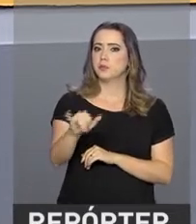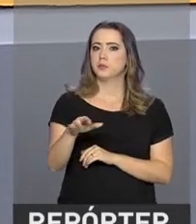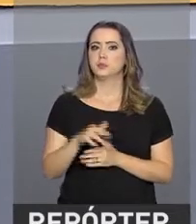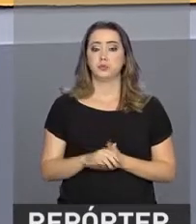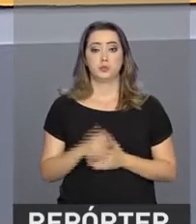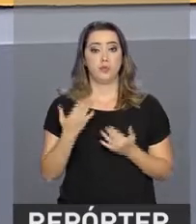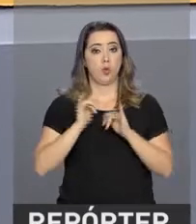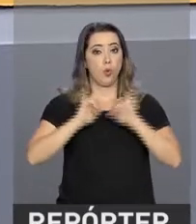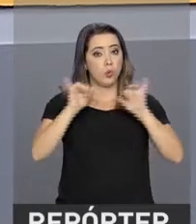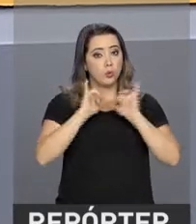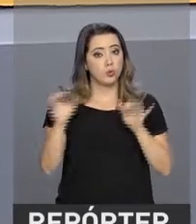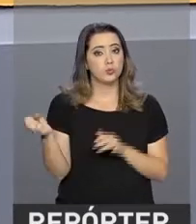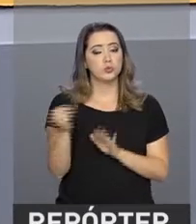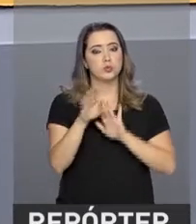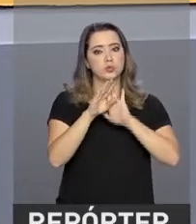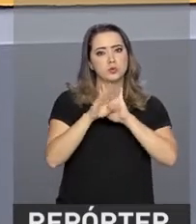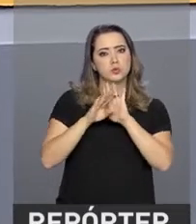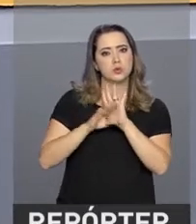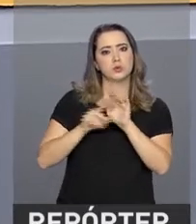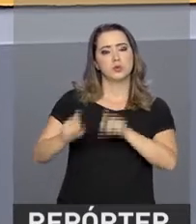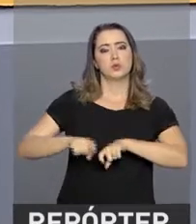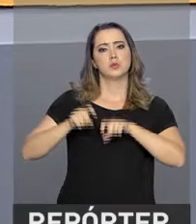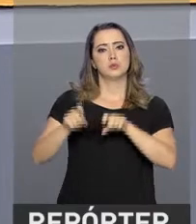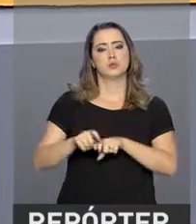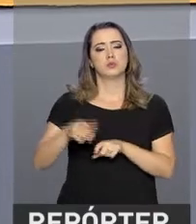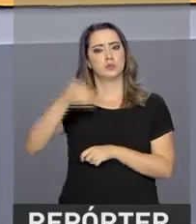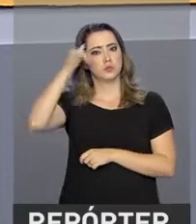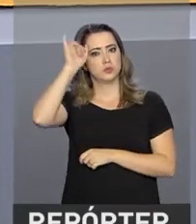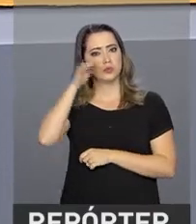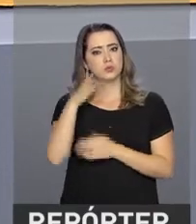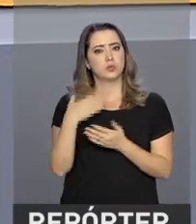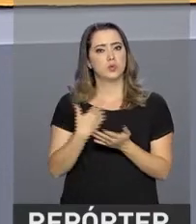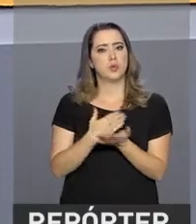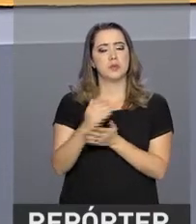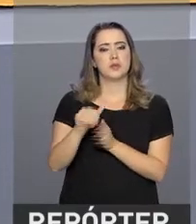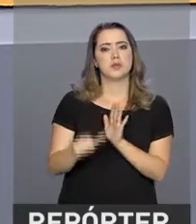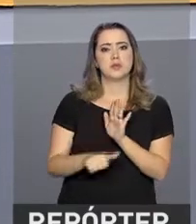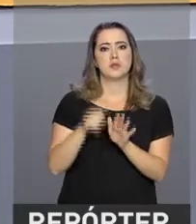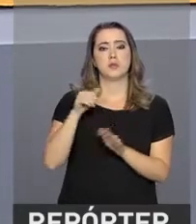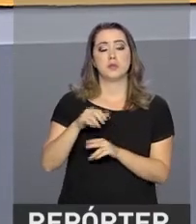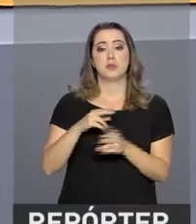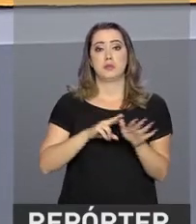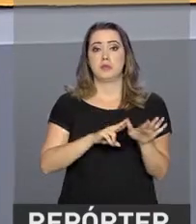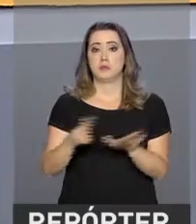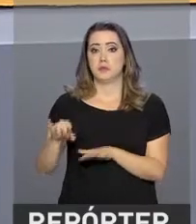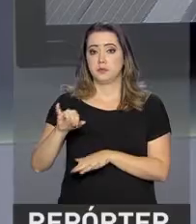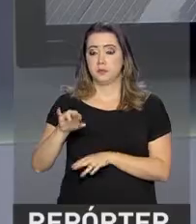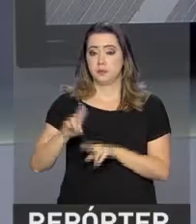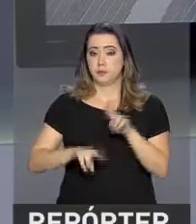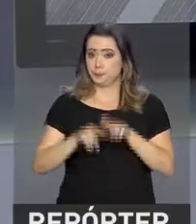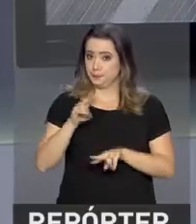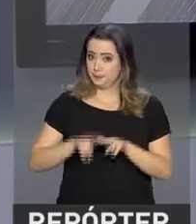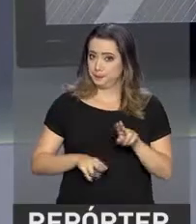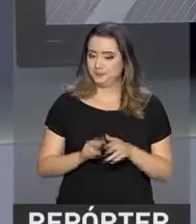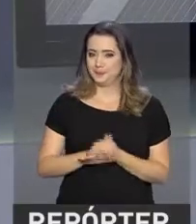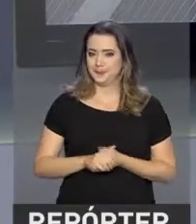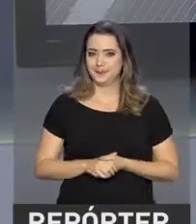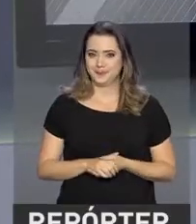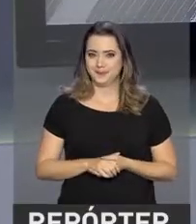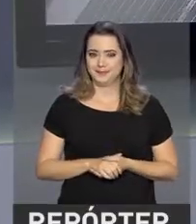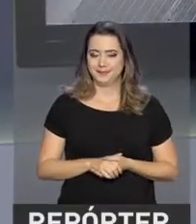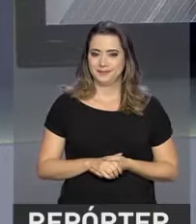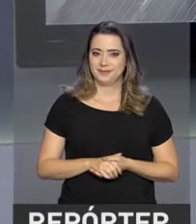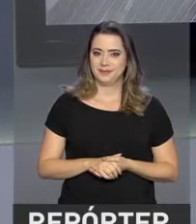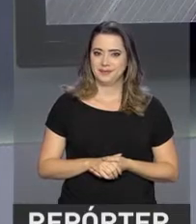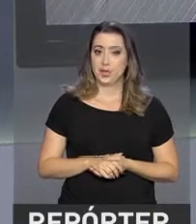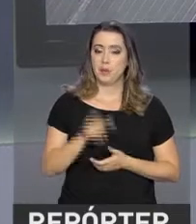bilhões. O anúncio do novo Plano Agrícola e Pecuário está previsto para a primeira semana de junho. Mais benefícios